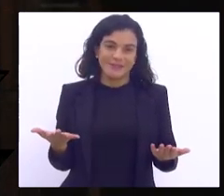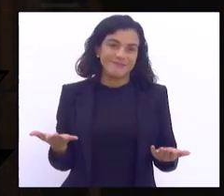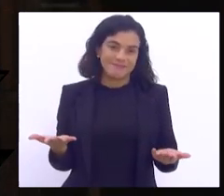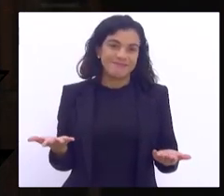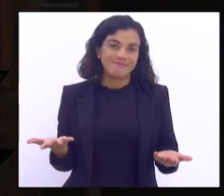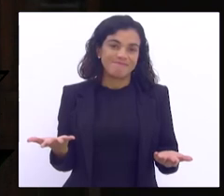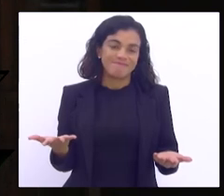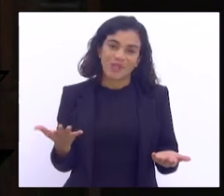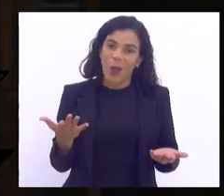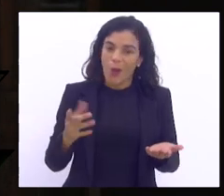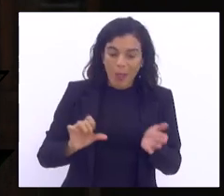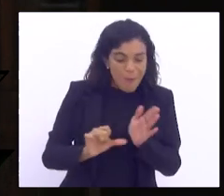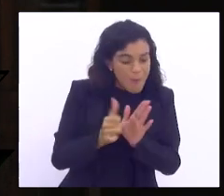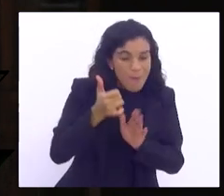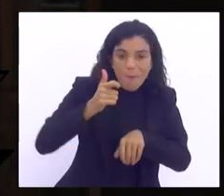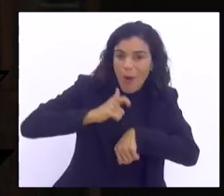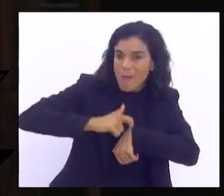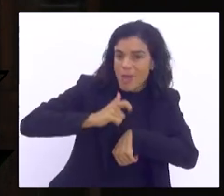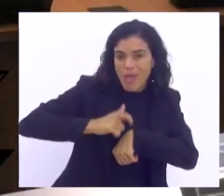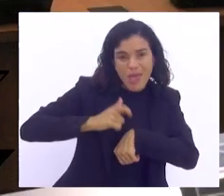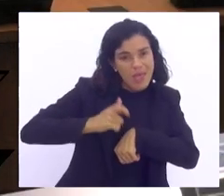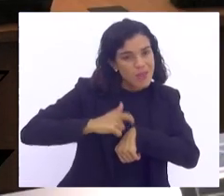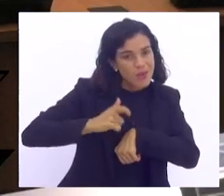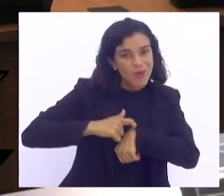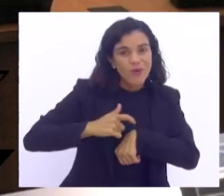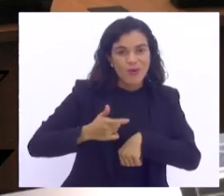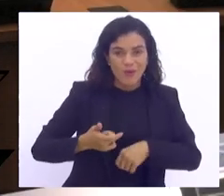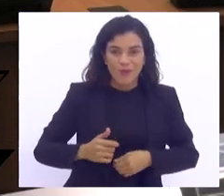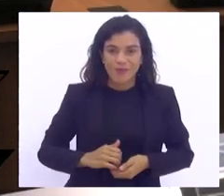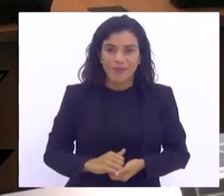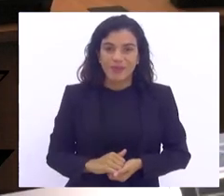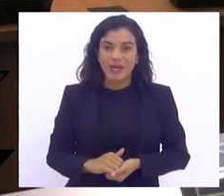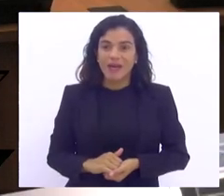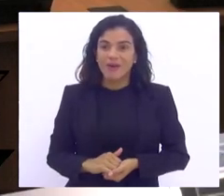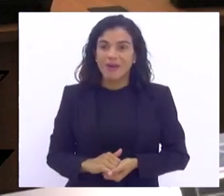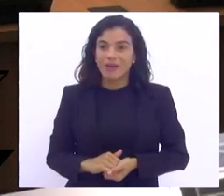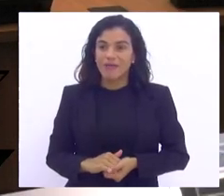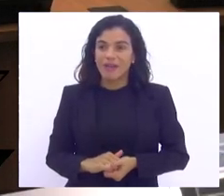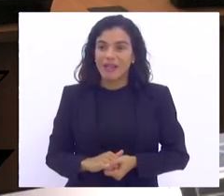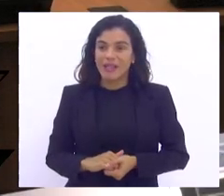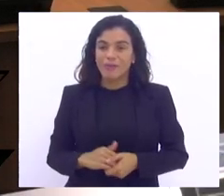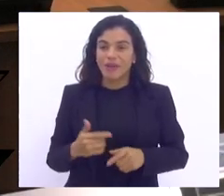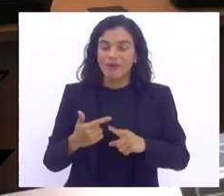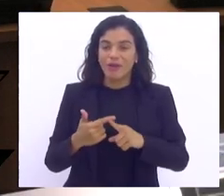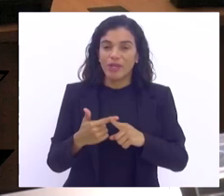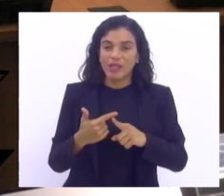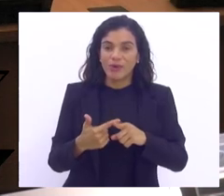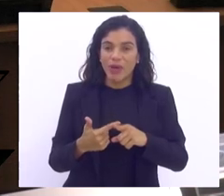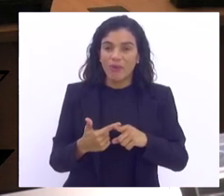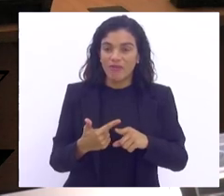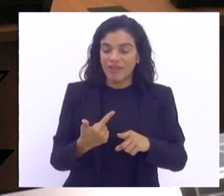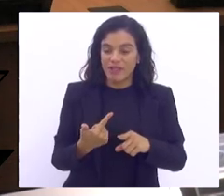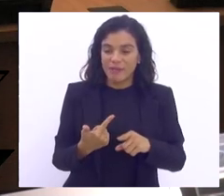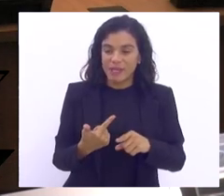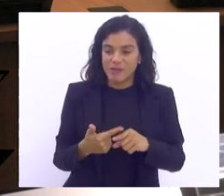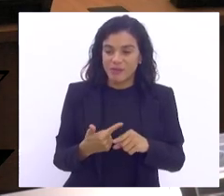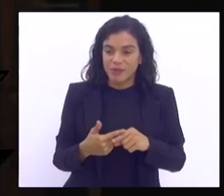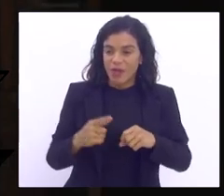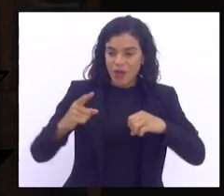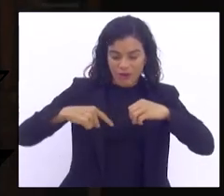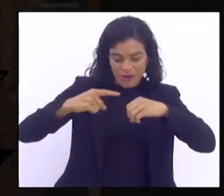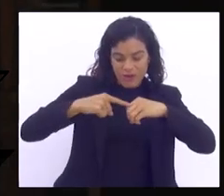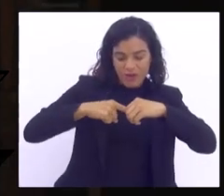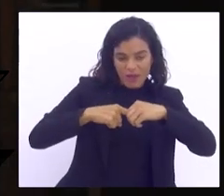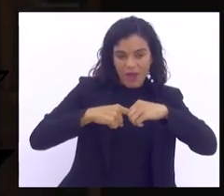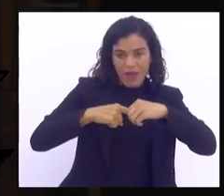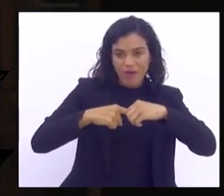Portanto, desde o primeiro momento da concepção. Na realidade, a partir do momento em que o óvulo é fecundado, inaugura-se